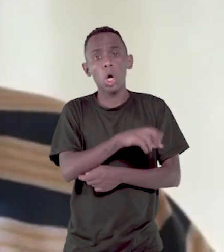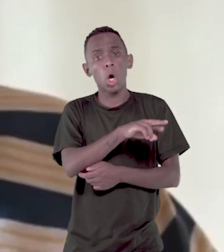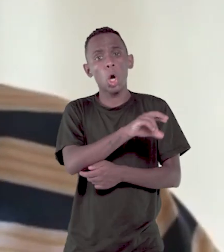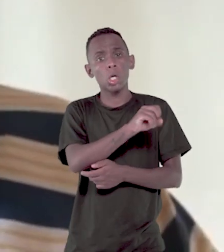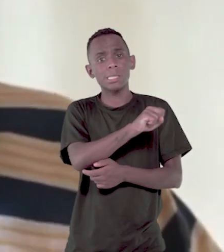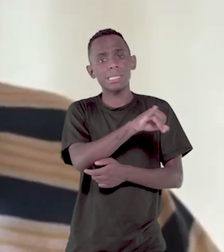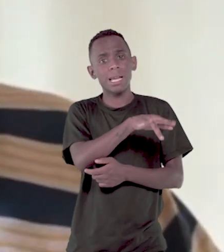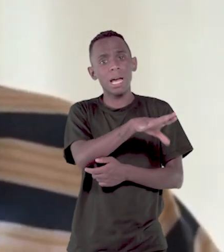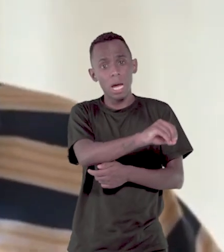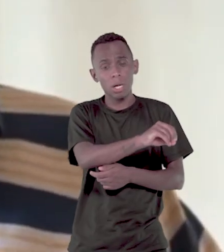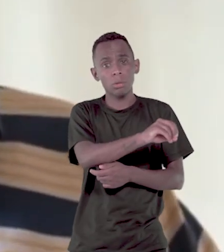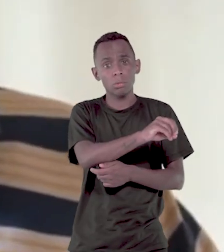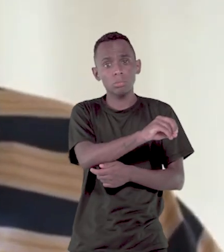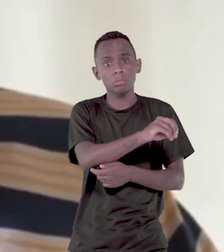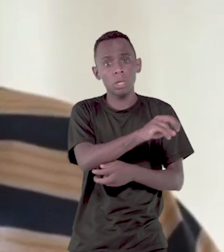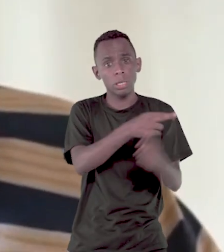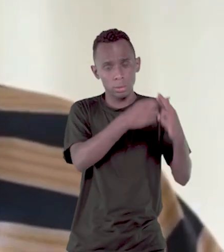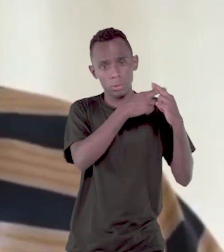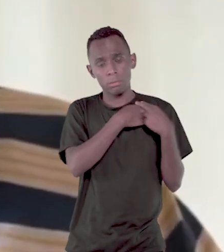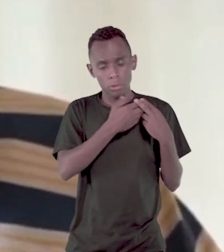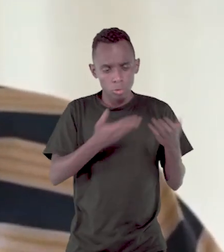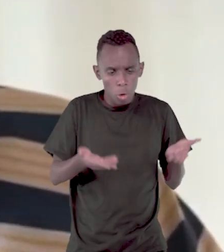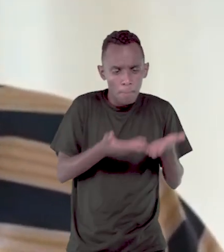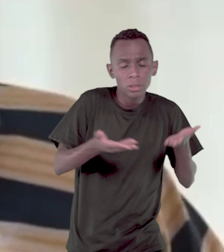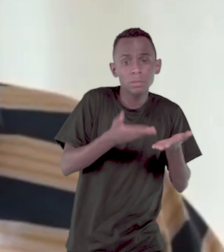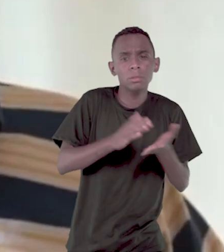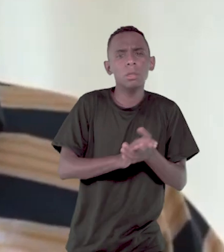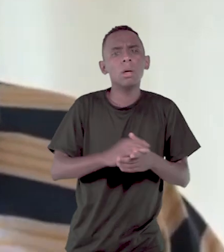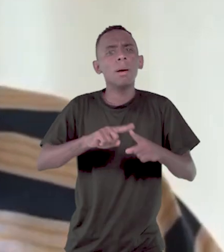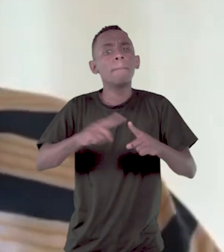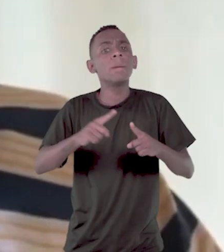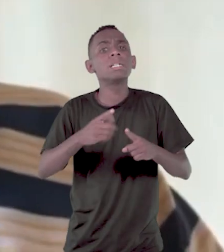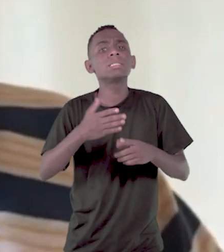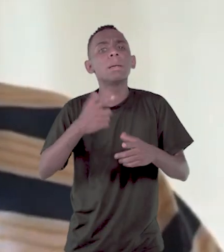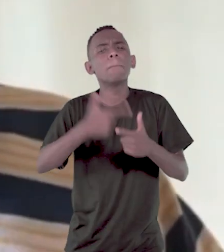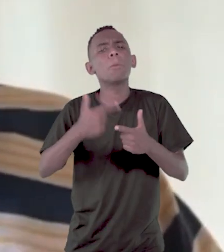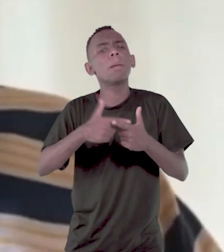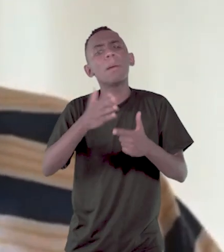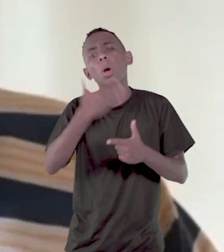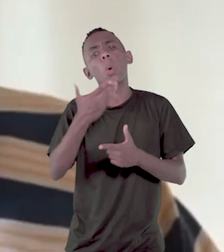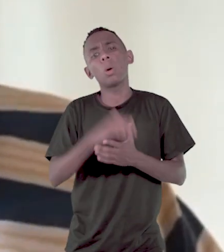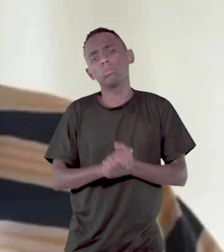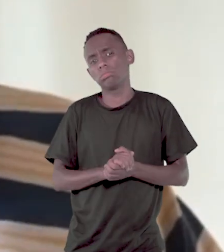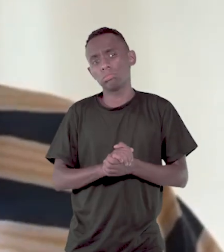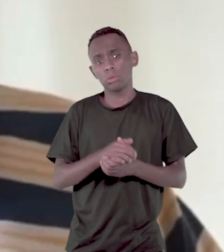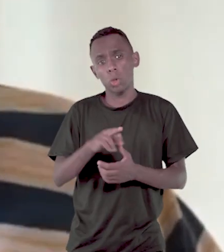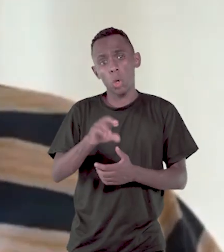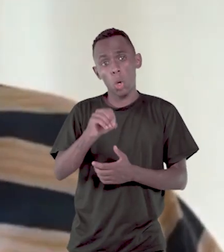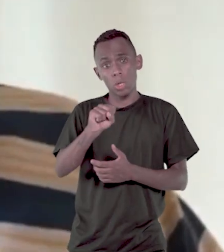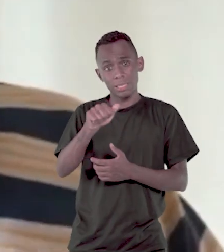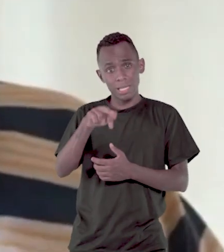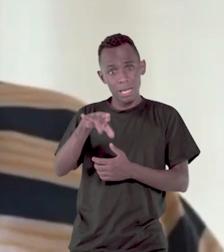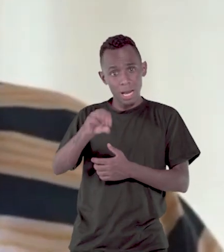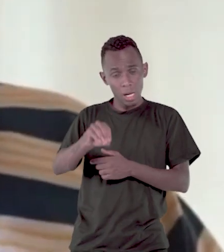Rosário Fusco como introdutor do surrealismo no Brasil. Agora, qual que é o problema do Rosário Fusco?